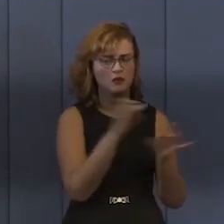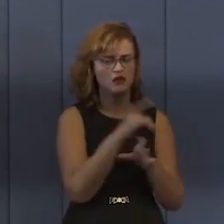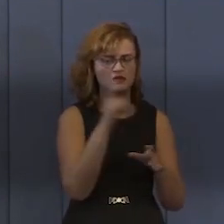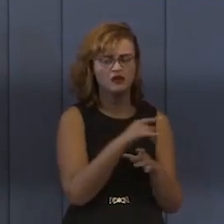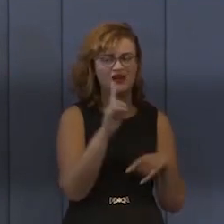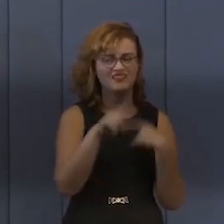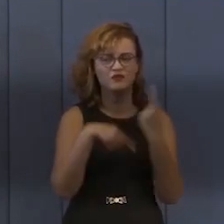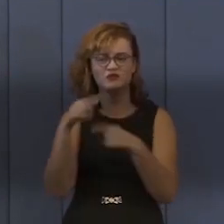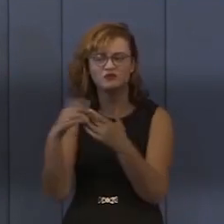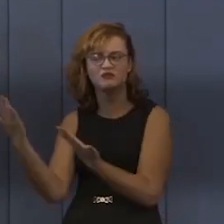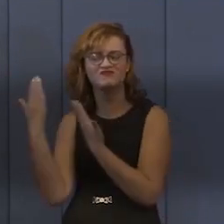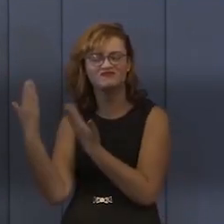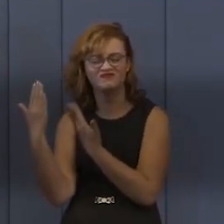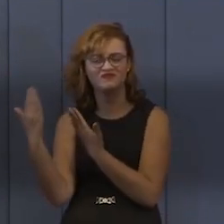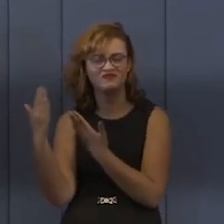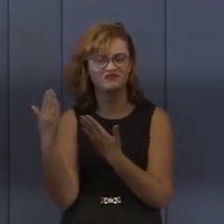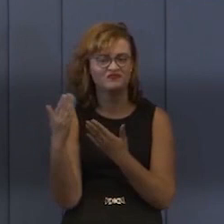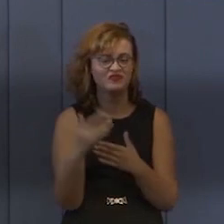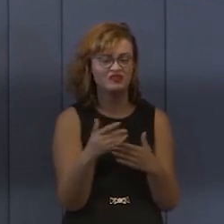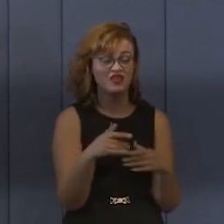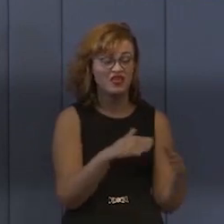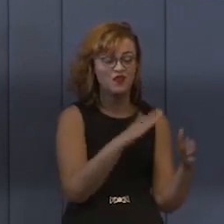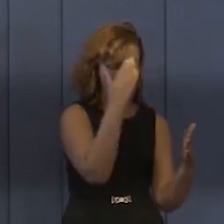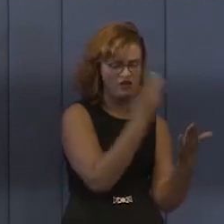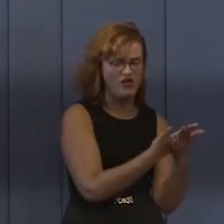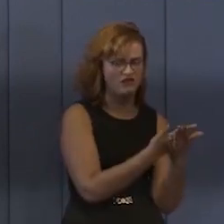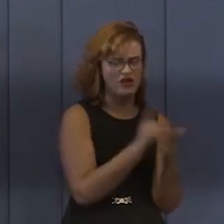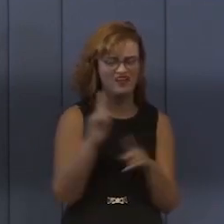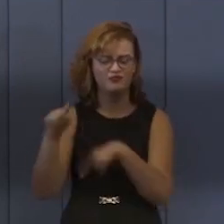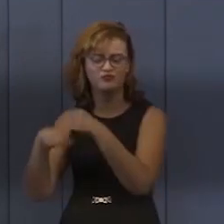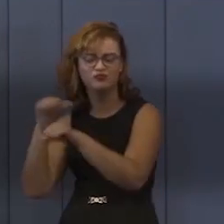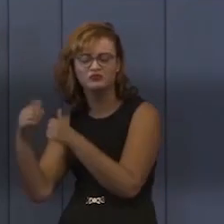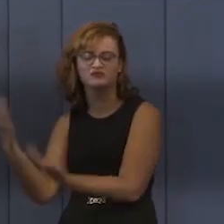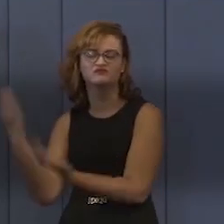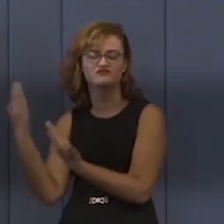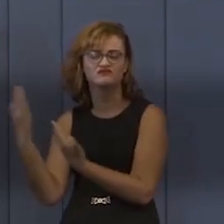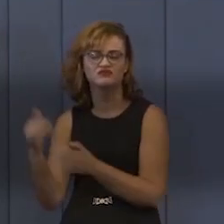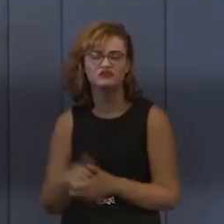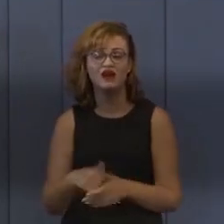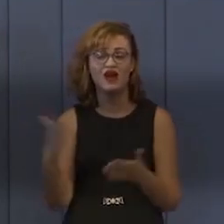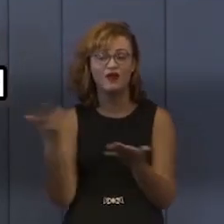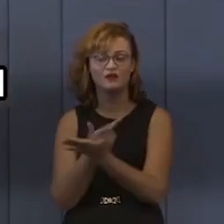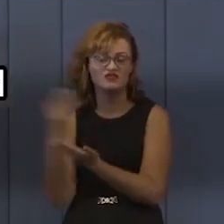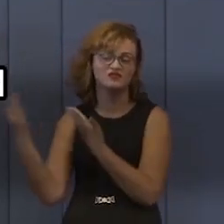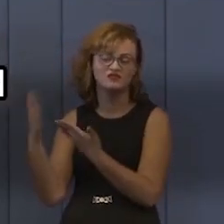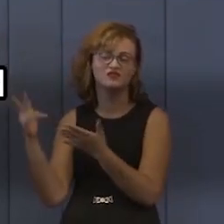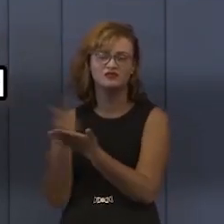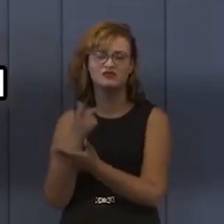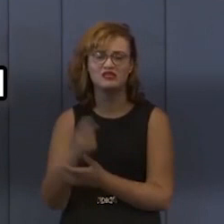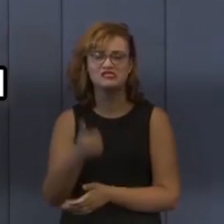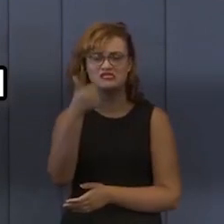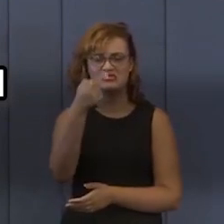confiar para um estado de absoluta desconfiança. O estado de absoluta desconfiança é refletido